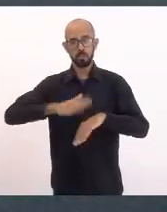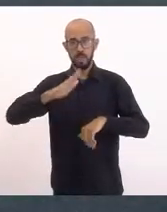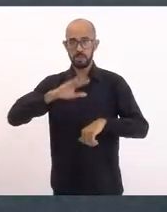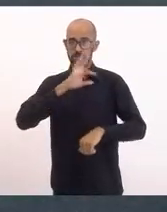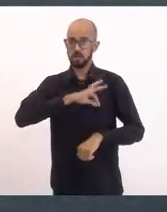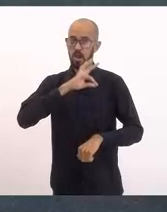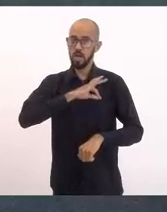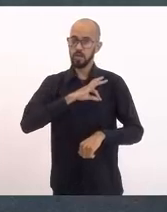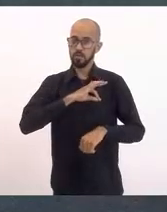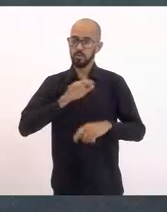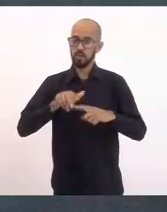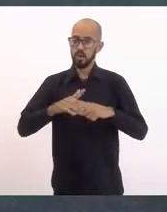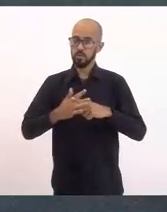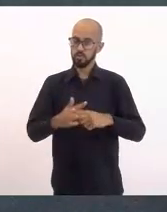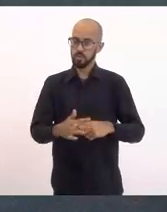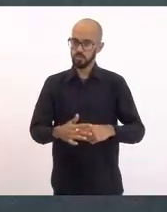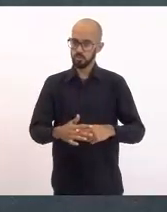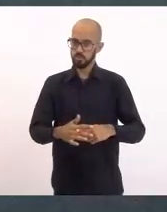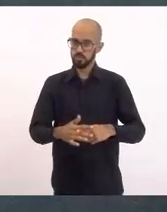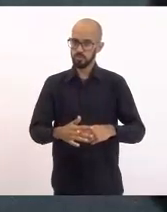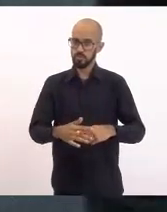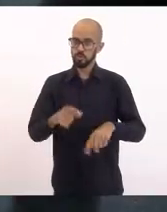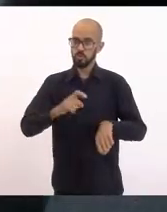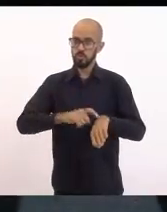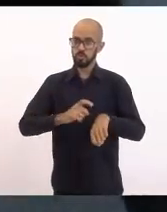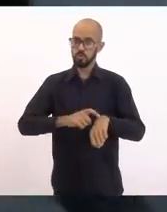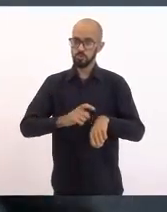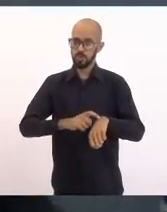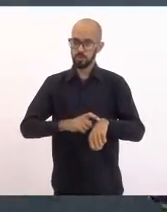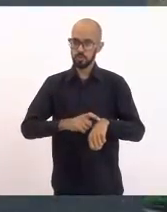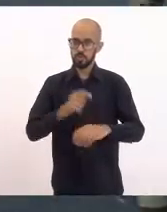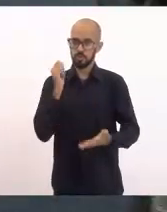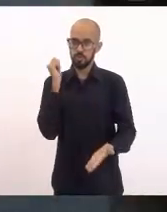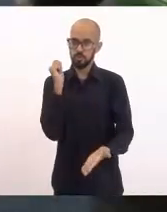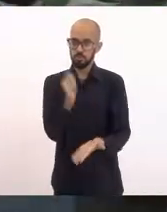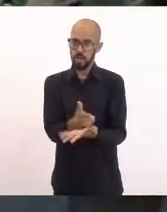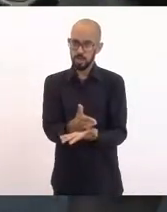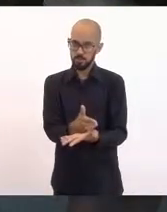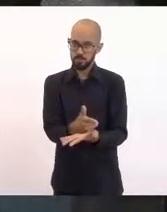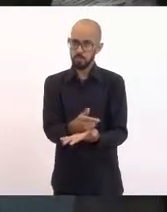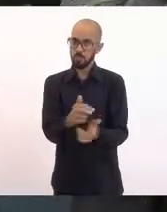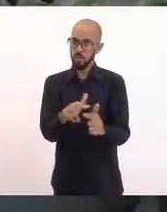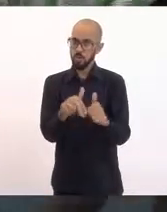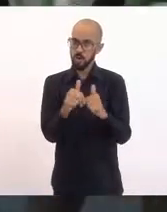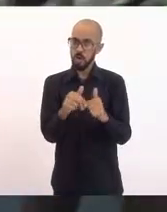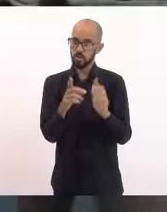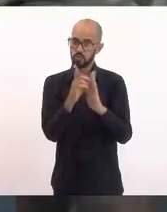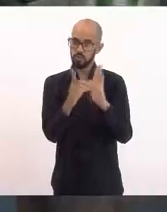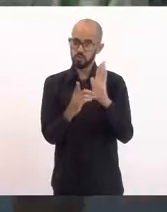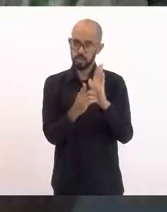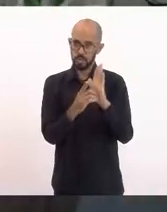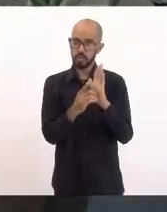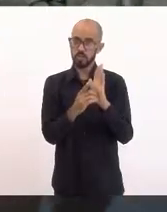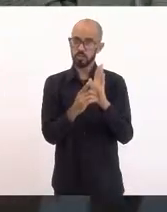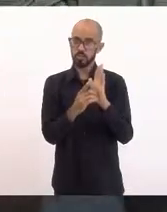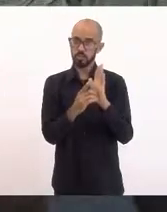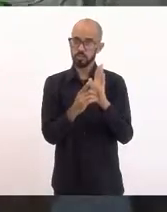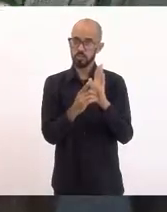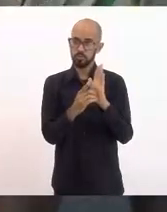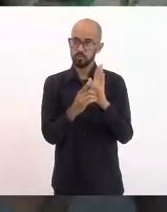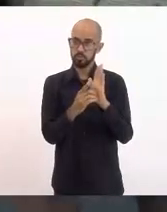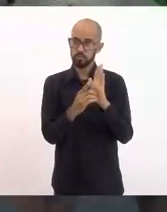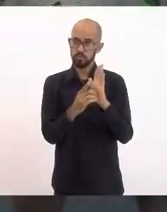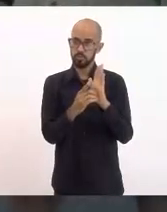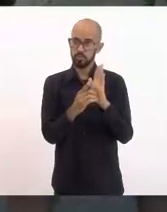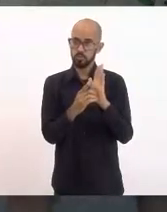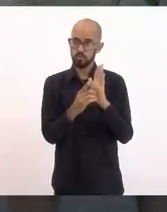na hora que ele efetivar algum pagamento em cima do decreto que se